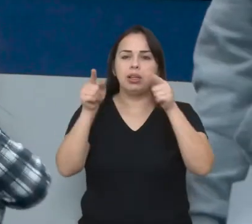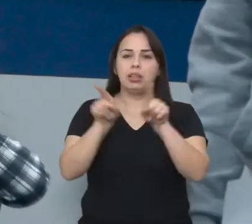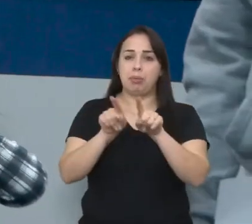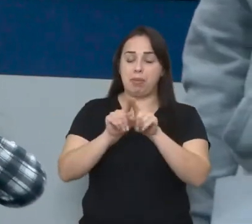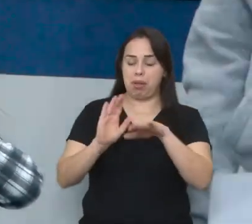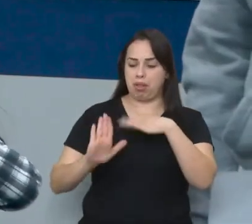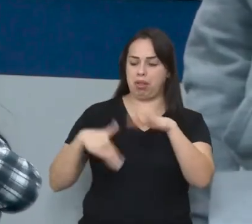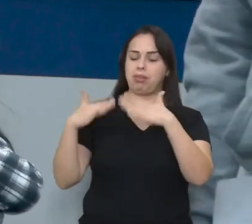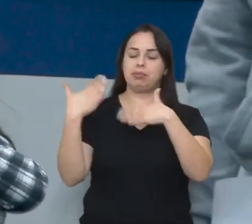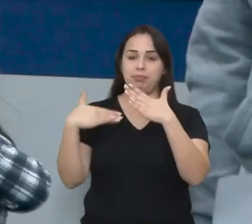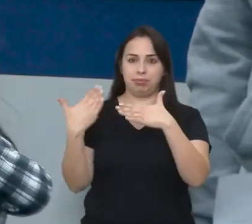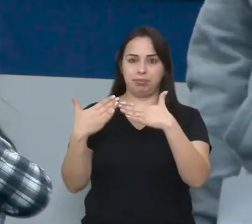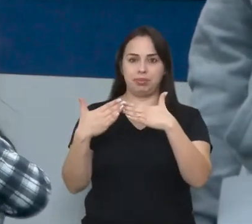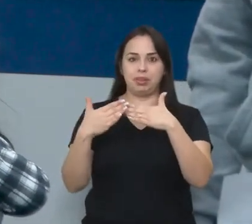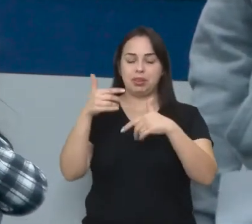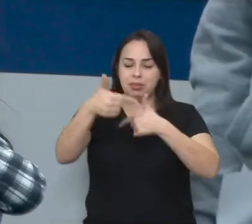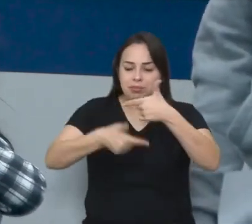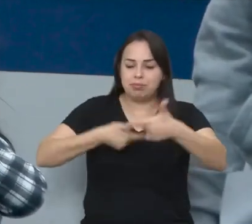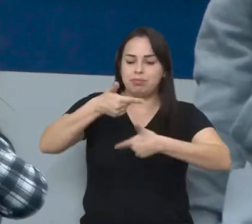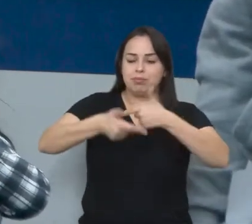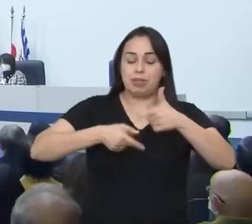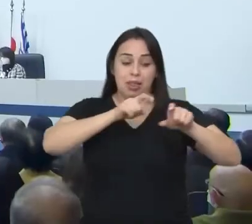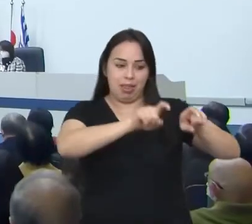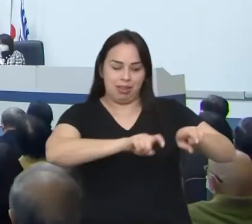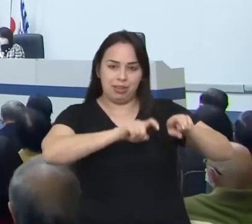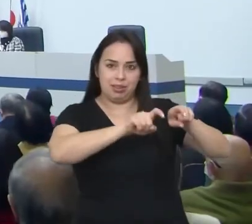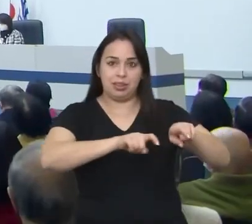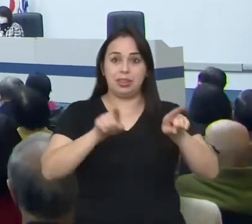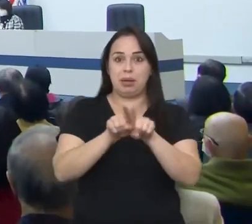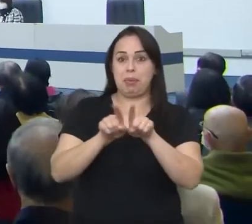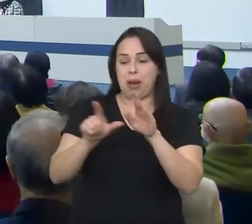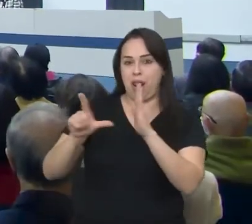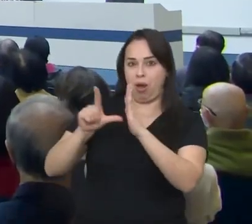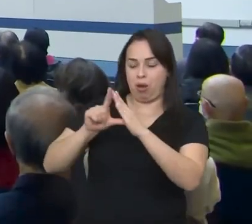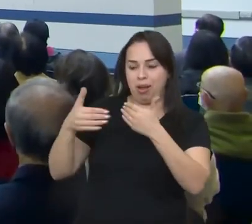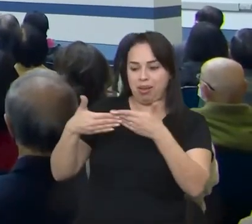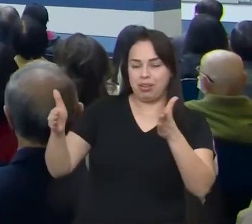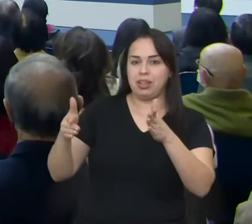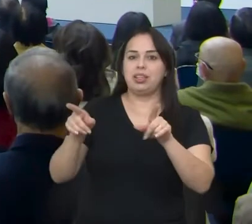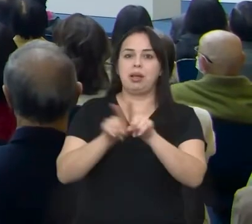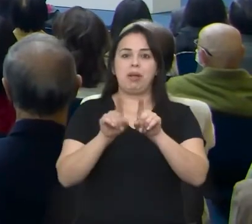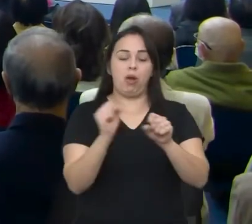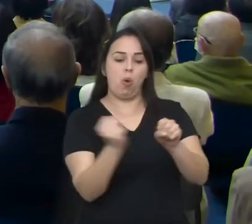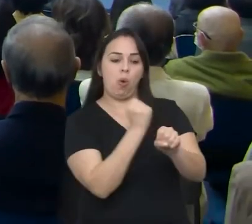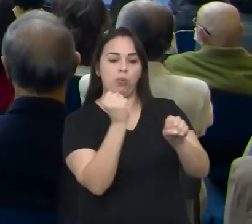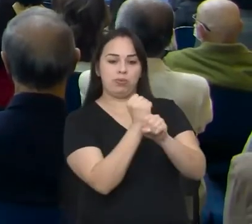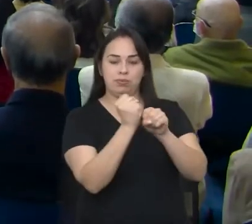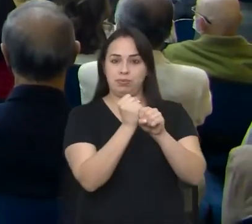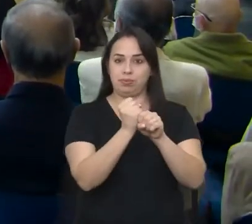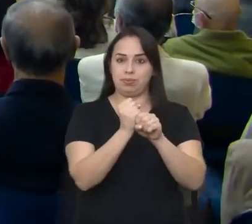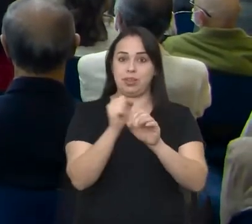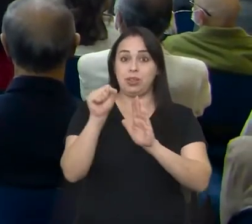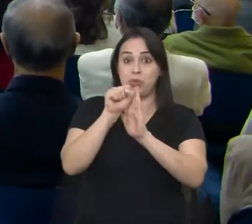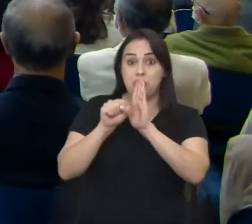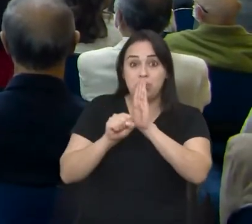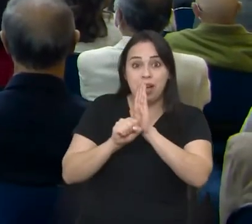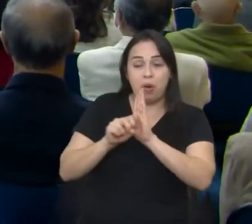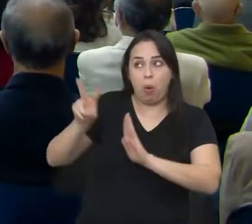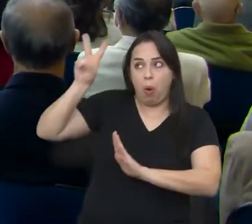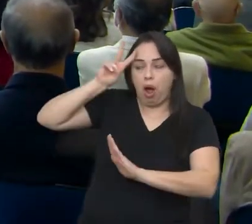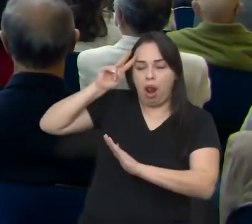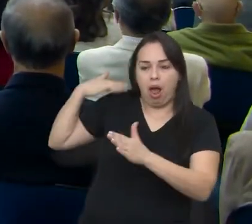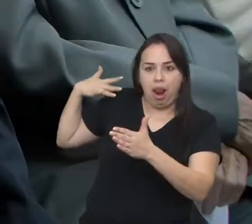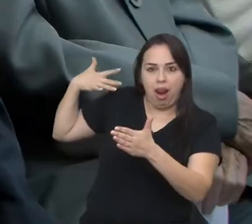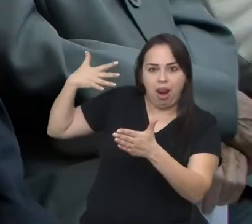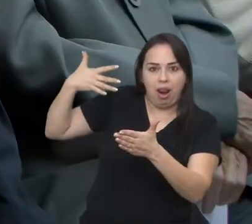em busca de melhores oportunidades de trabalho e desenvolvimento, dedicando-se ao trabalho agrícola, abertura de comércios e